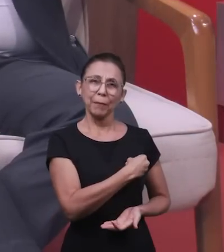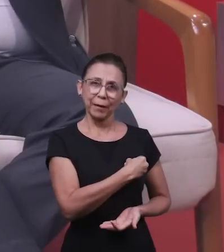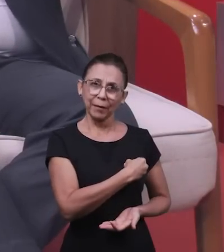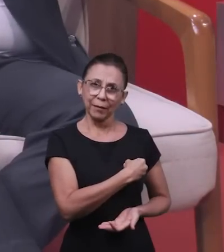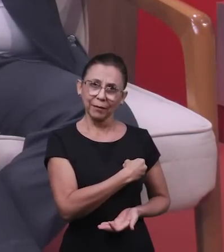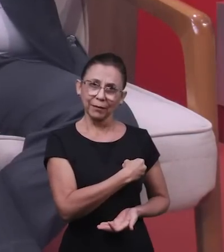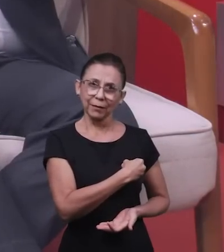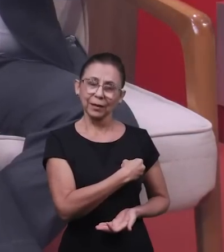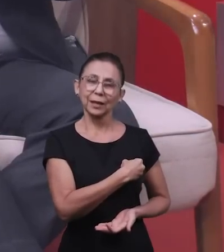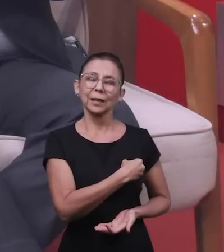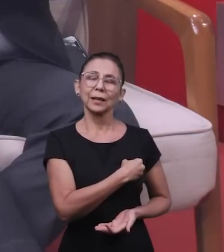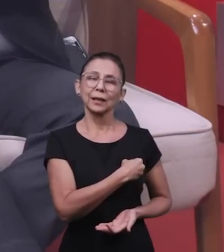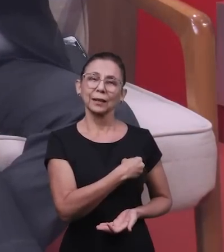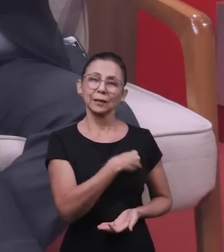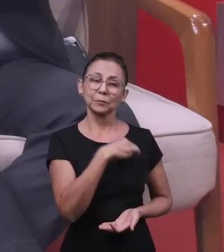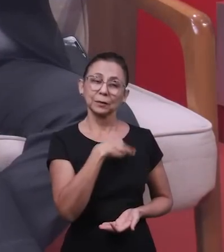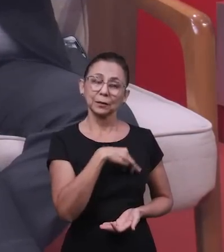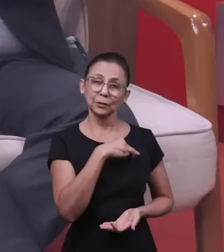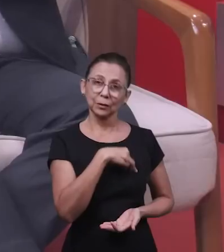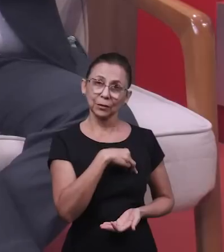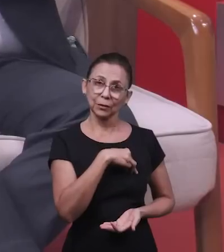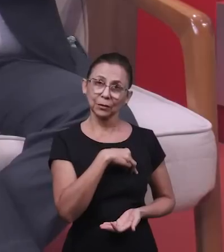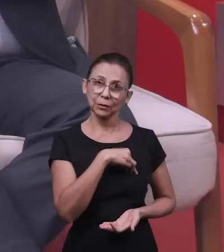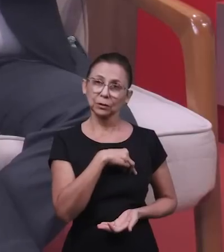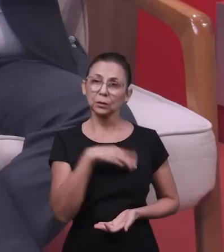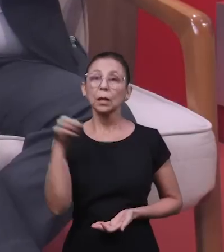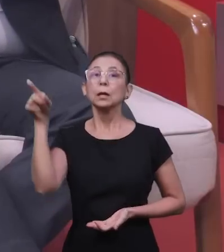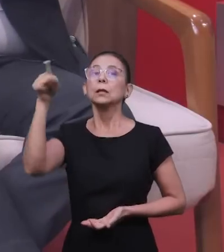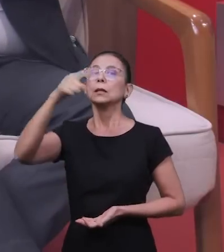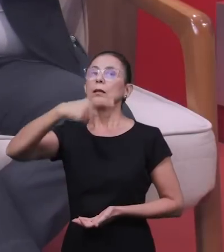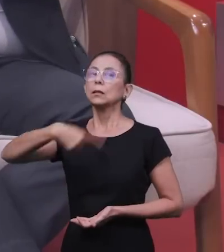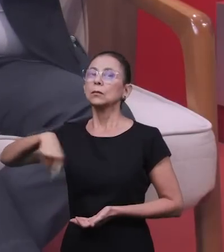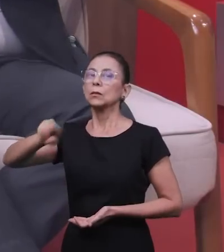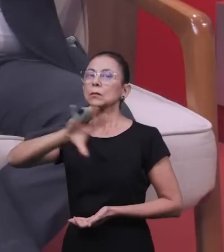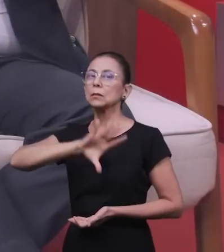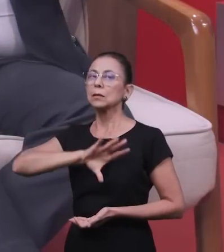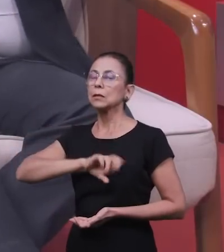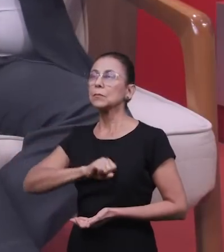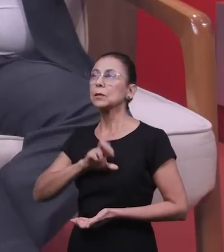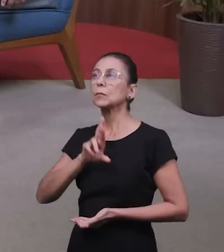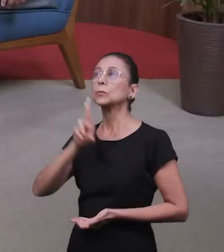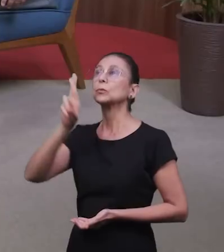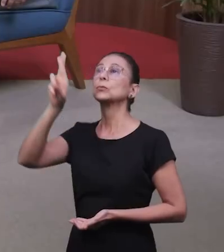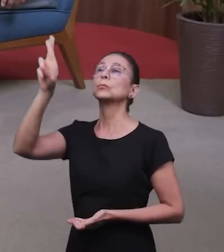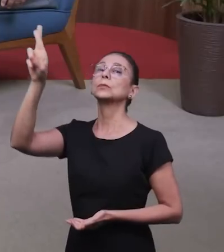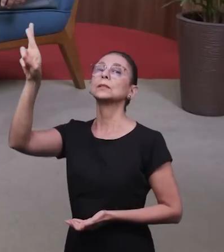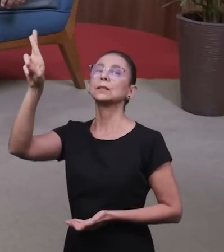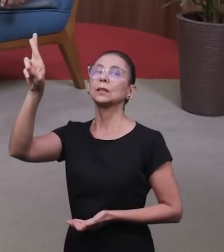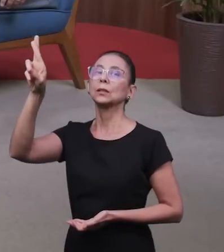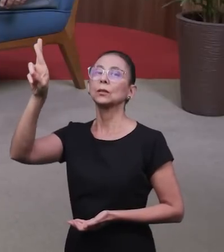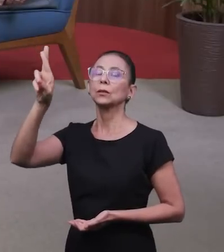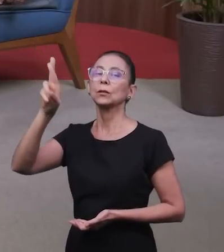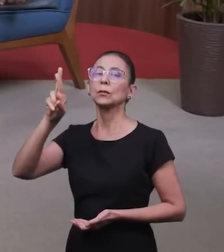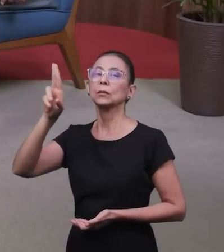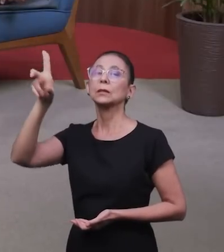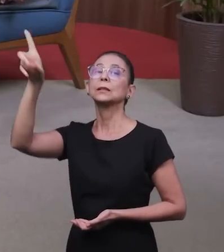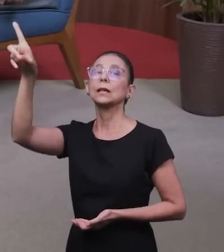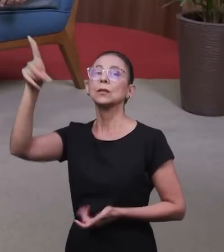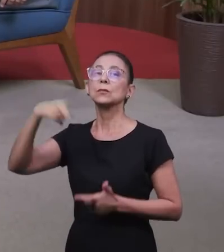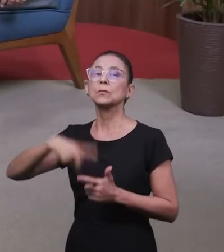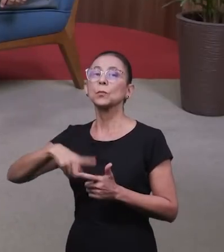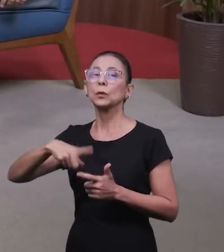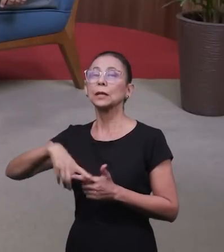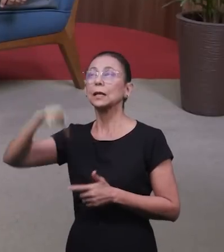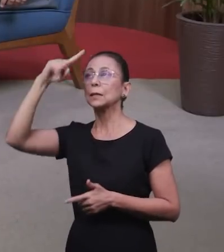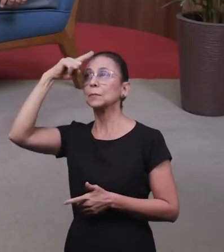que nós amamos ao Senhor, porque Ele nos amou e entregou o seu Filho.